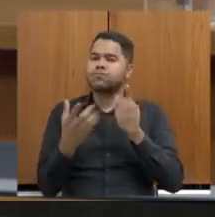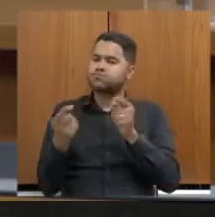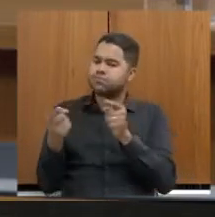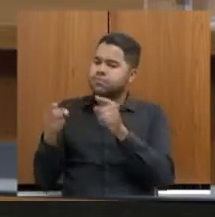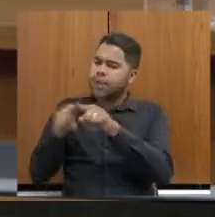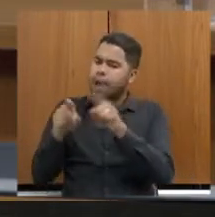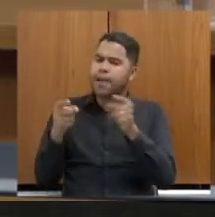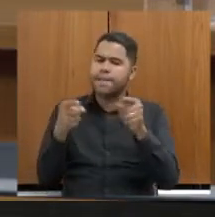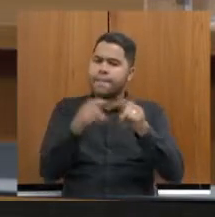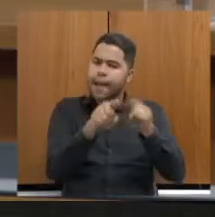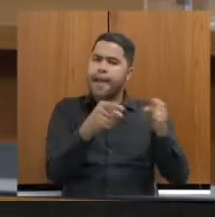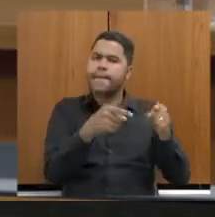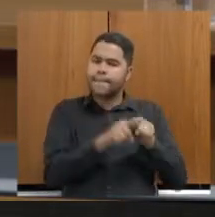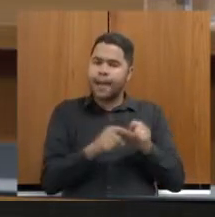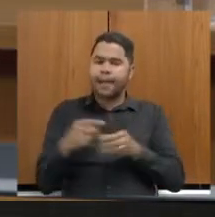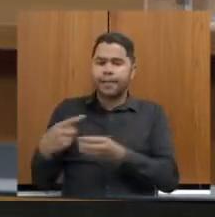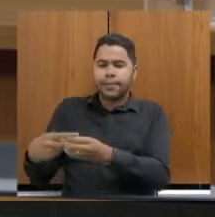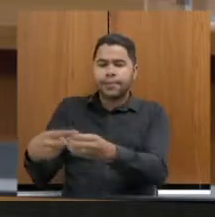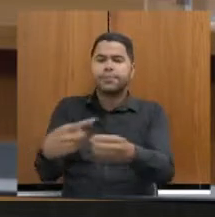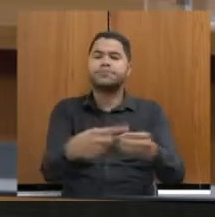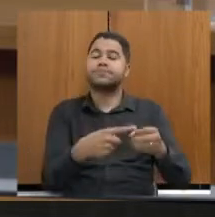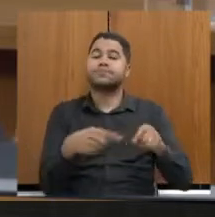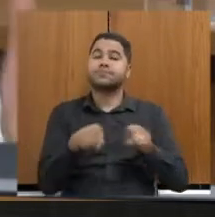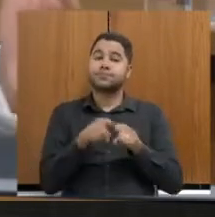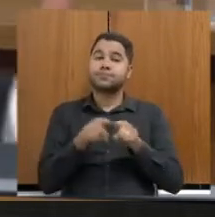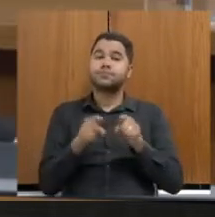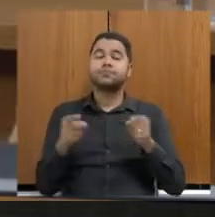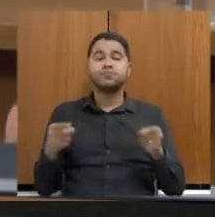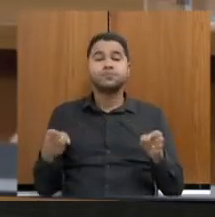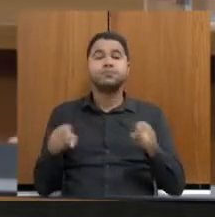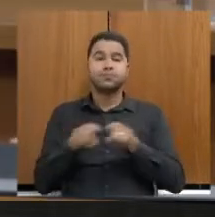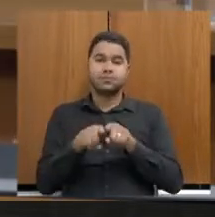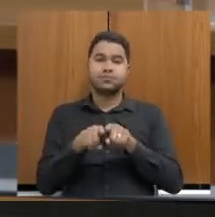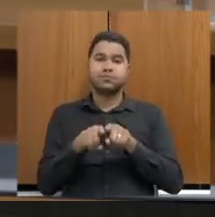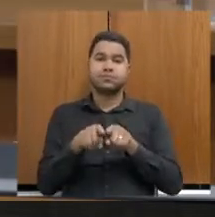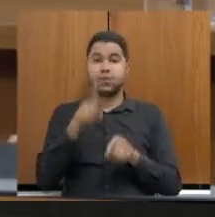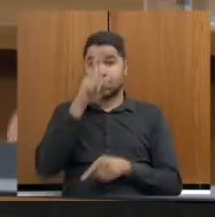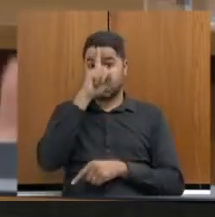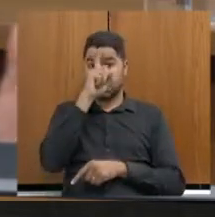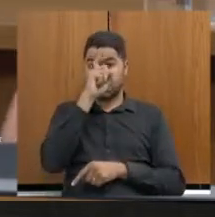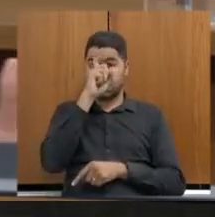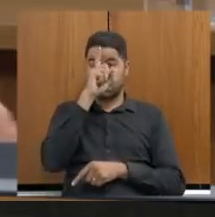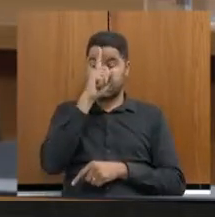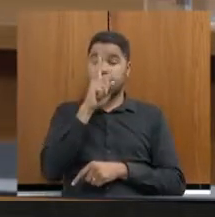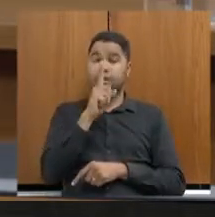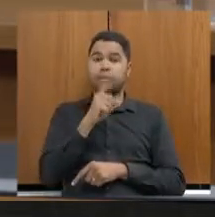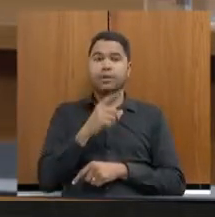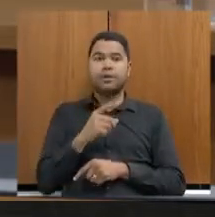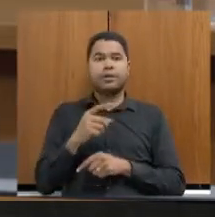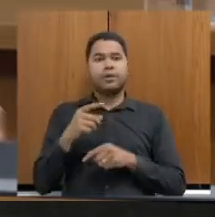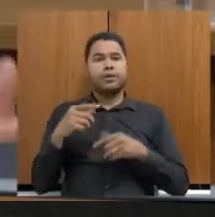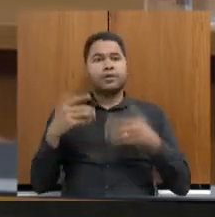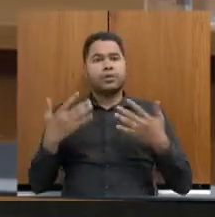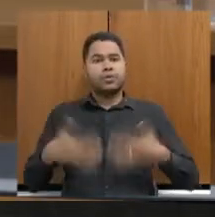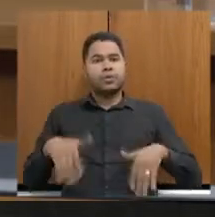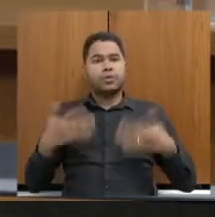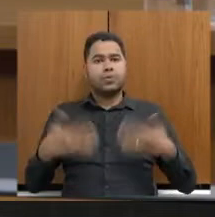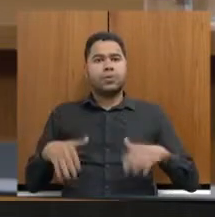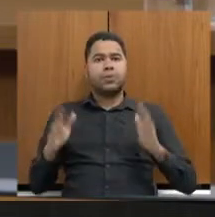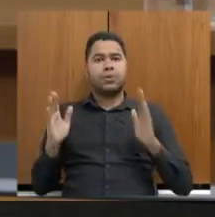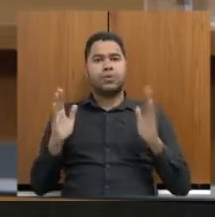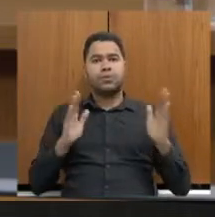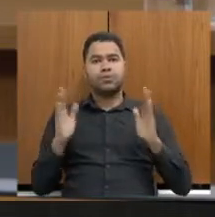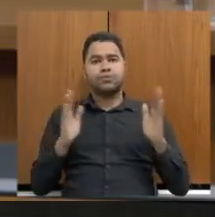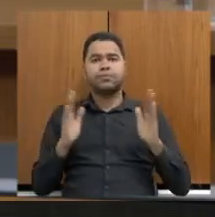parceiro dos Municípios e parceiro também dos hospitais que tem vivido um grama realmente